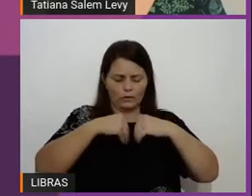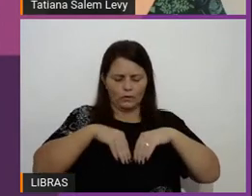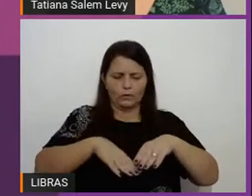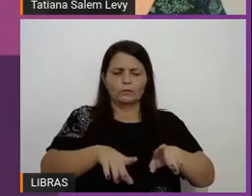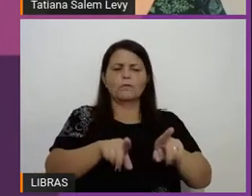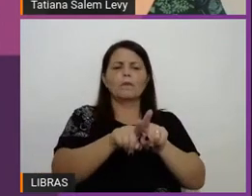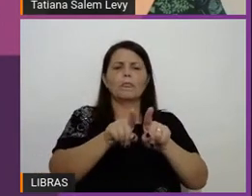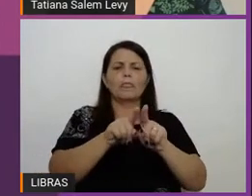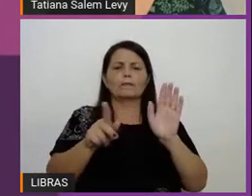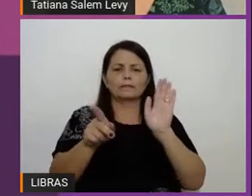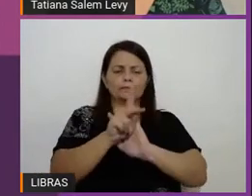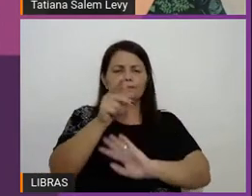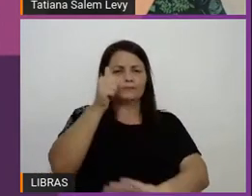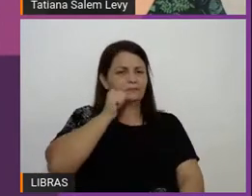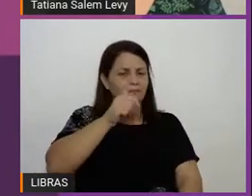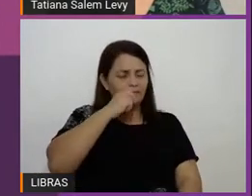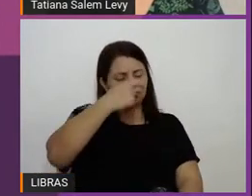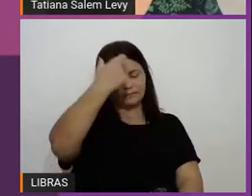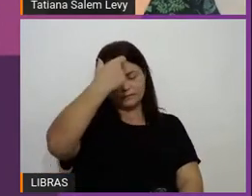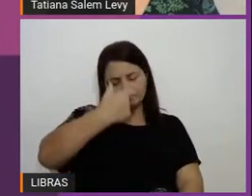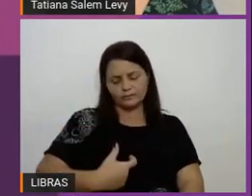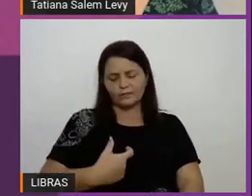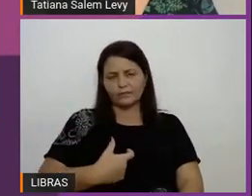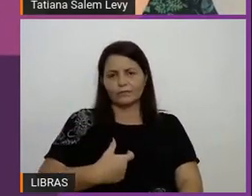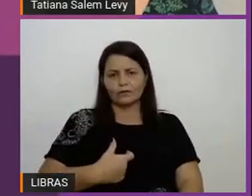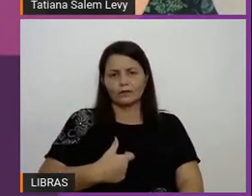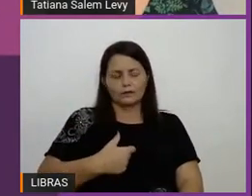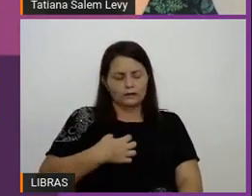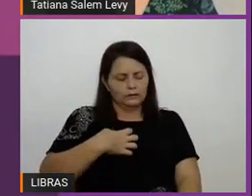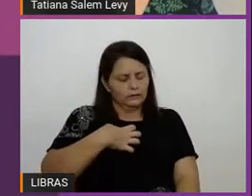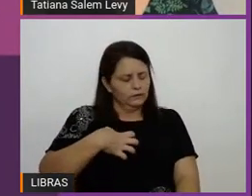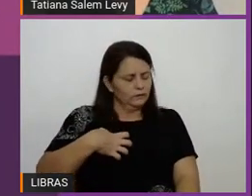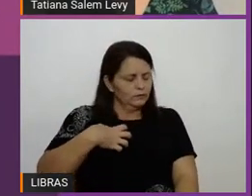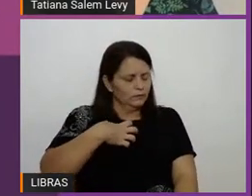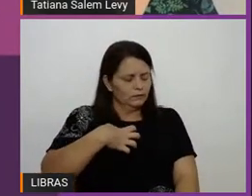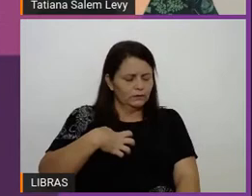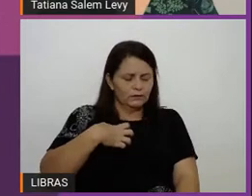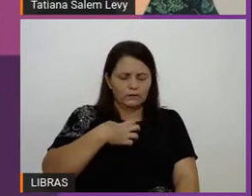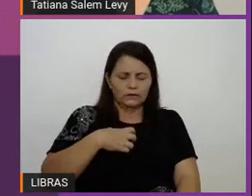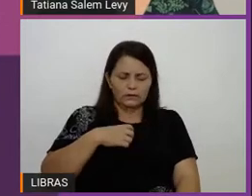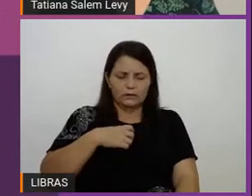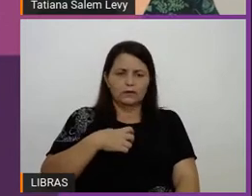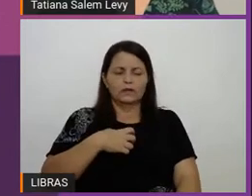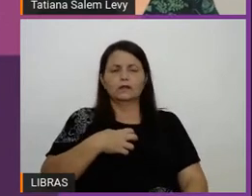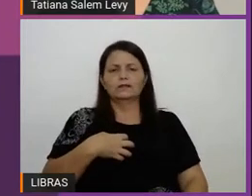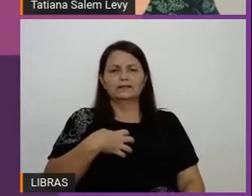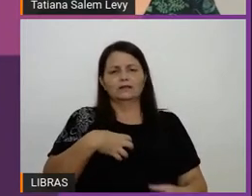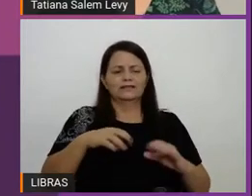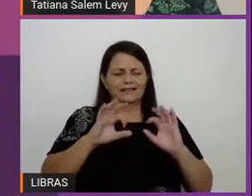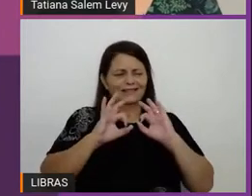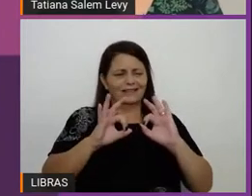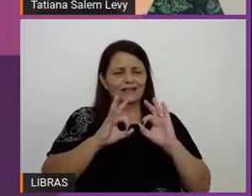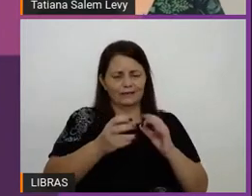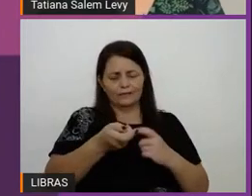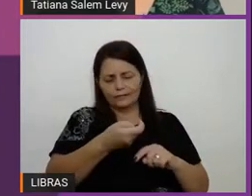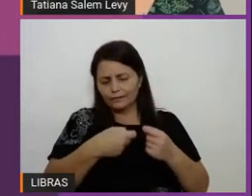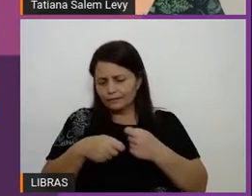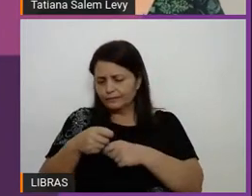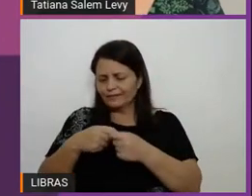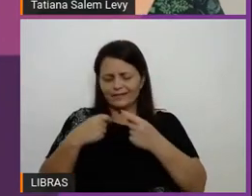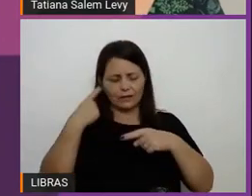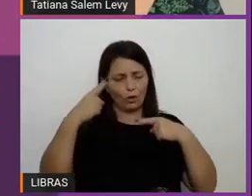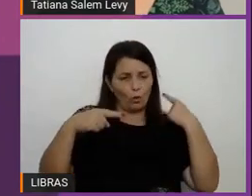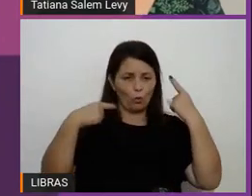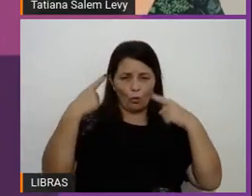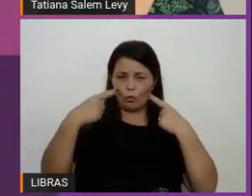geografia de seu corpo de mulher é segurar Assombrado pós-apocalíptico onde é lateral que negociar com a